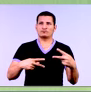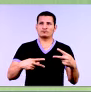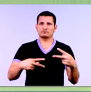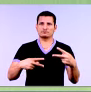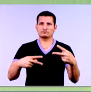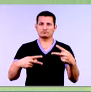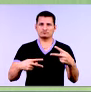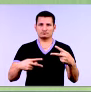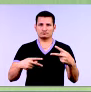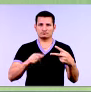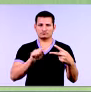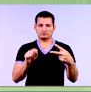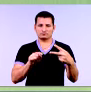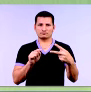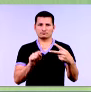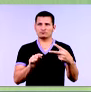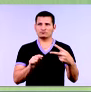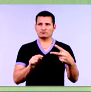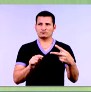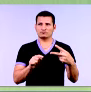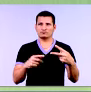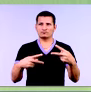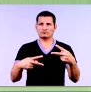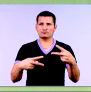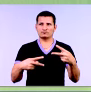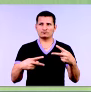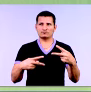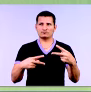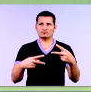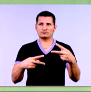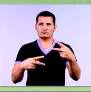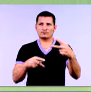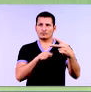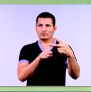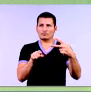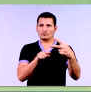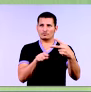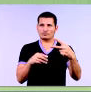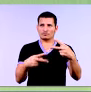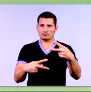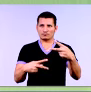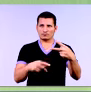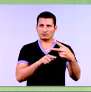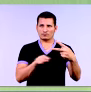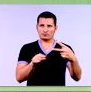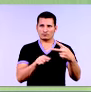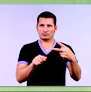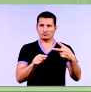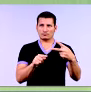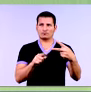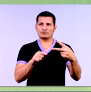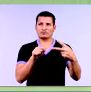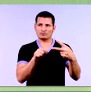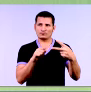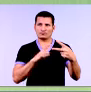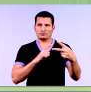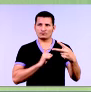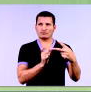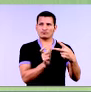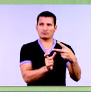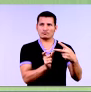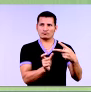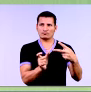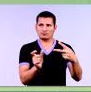fechamento. Aqui eu vou colocar todo o código PHP. Aqui vão existir variáveis, vão